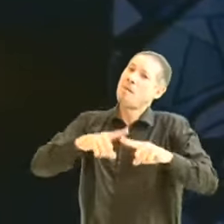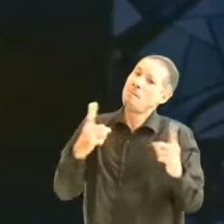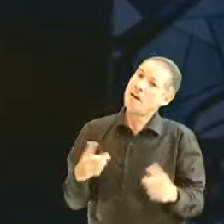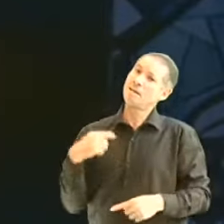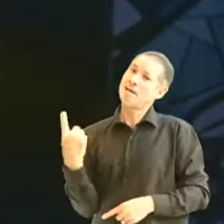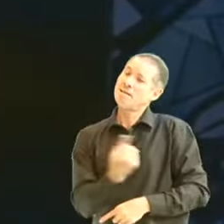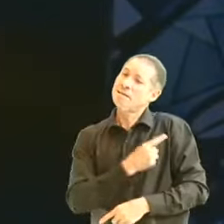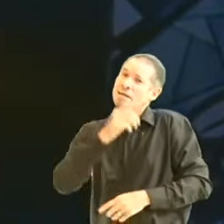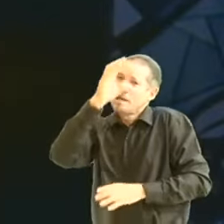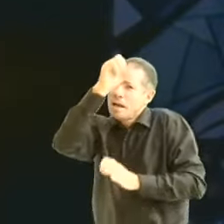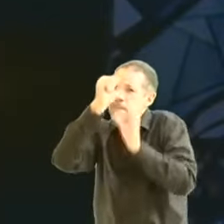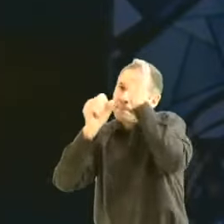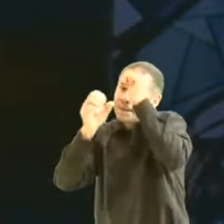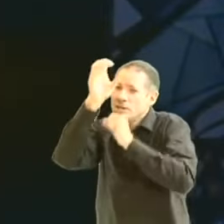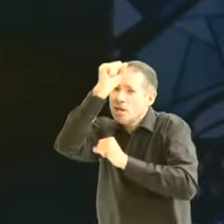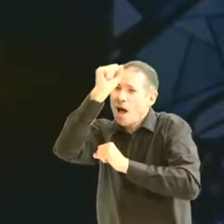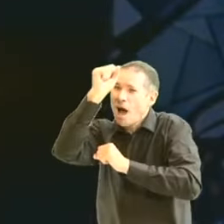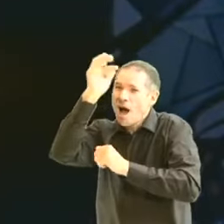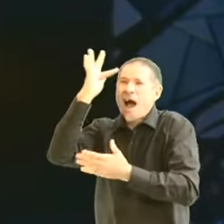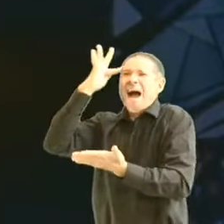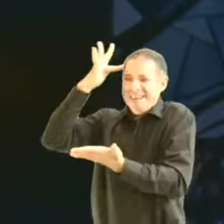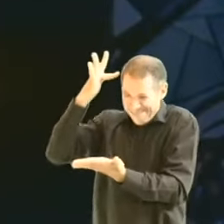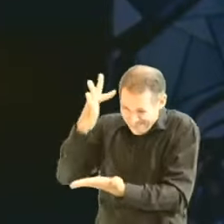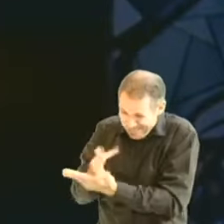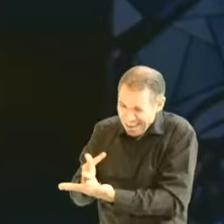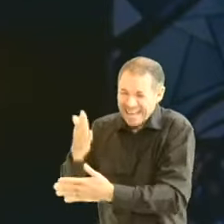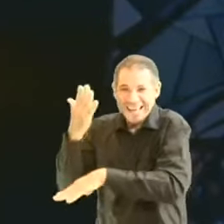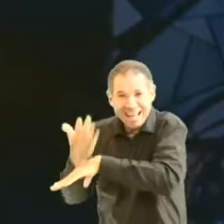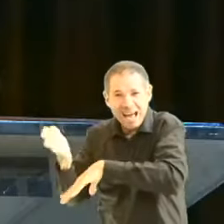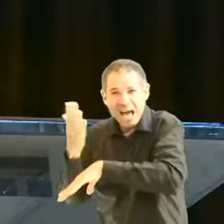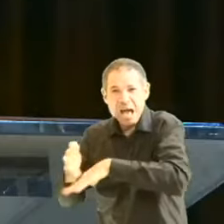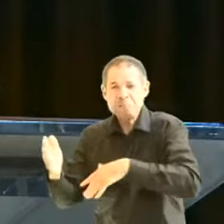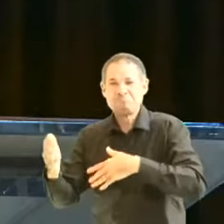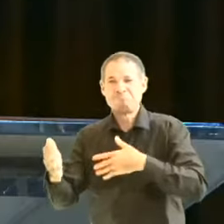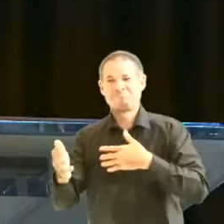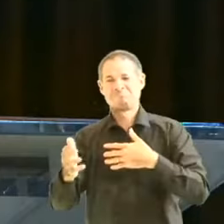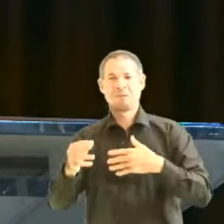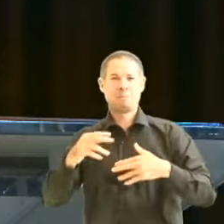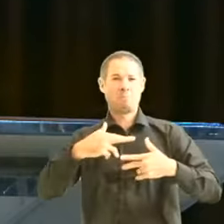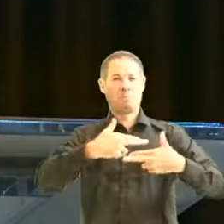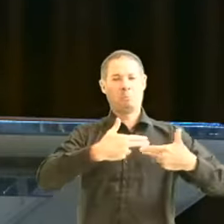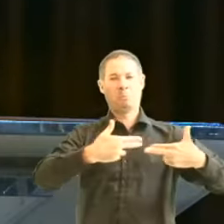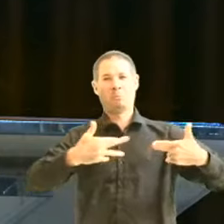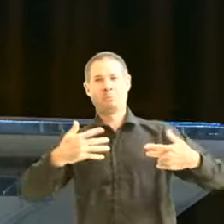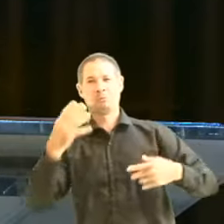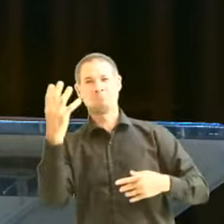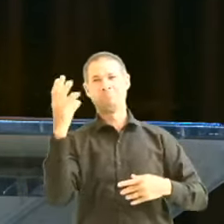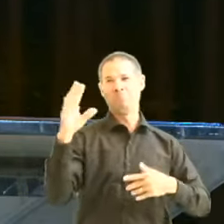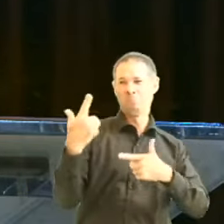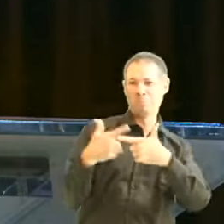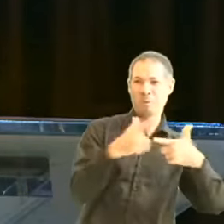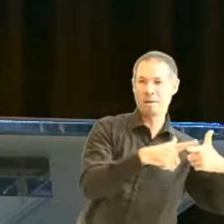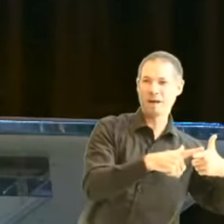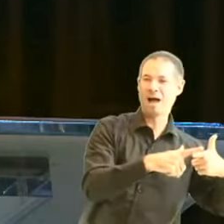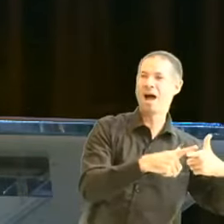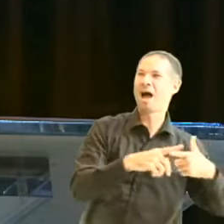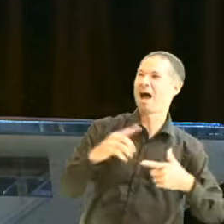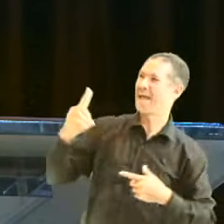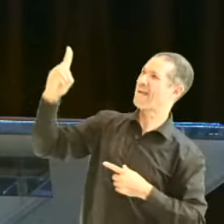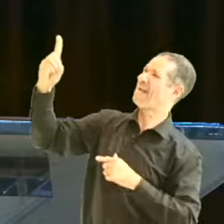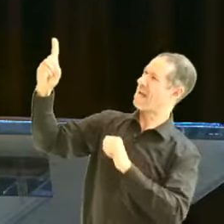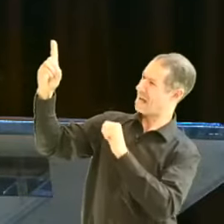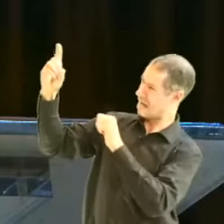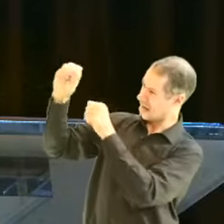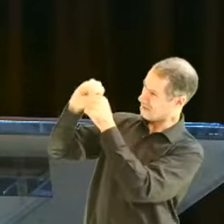gente aprende a viver pela fé, a gente sabe que em toda e qualquer circunstância, Deus tem alguma coisa que Ele pode fazer e vai fazer a